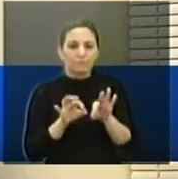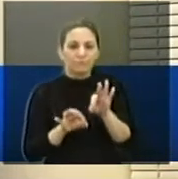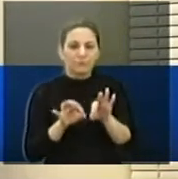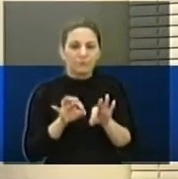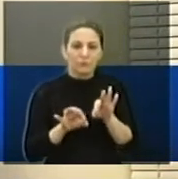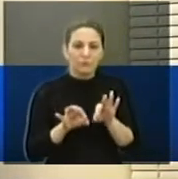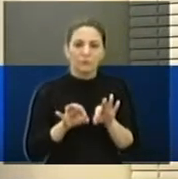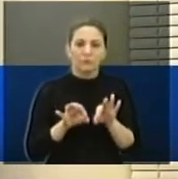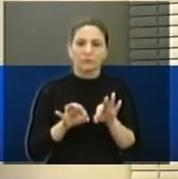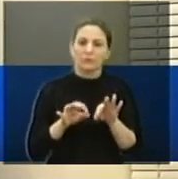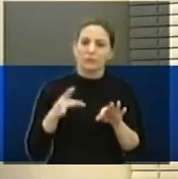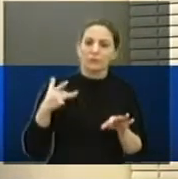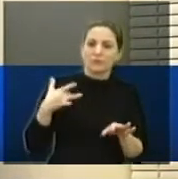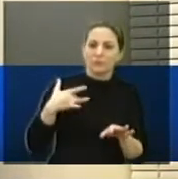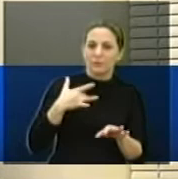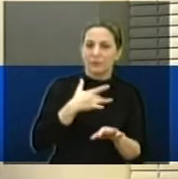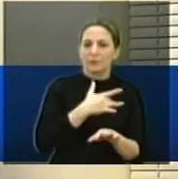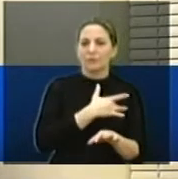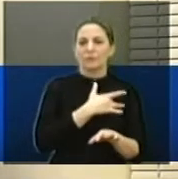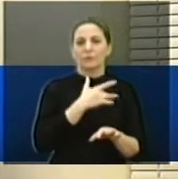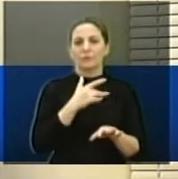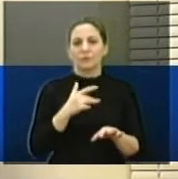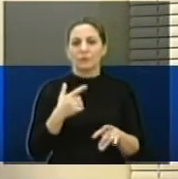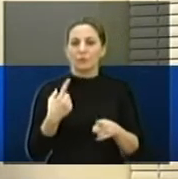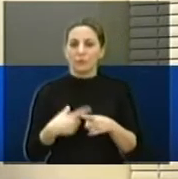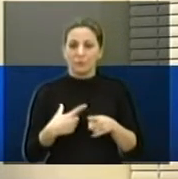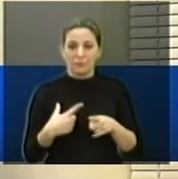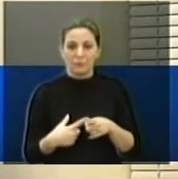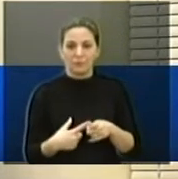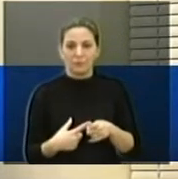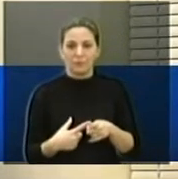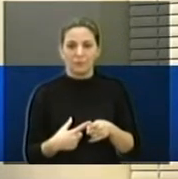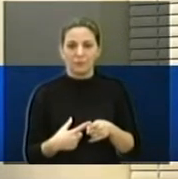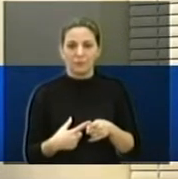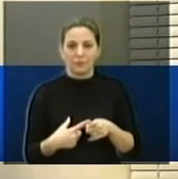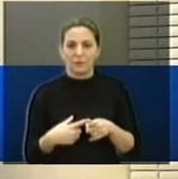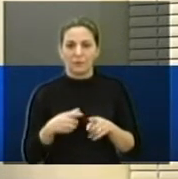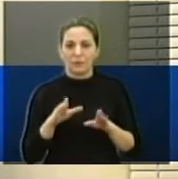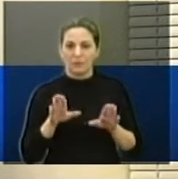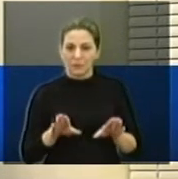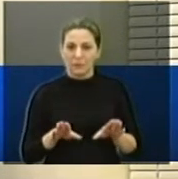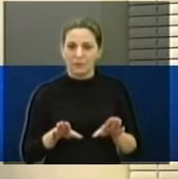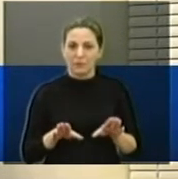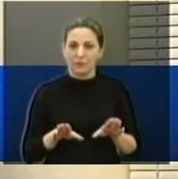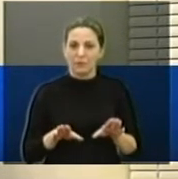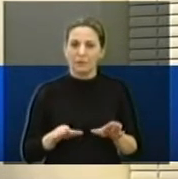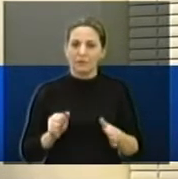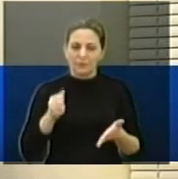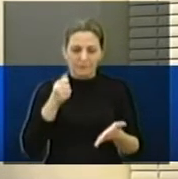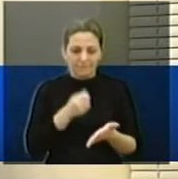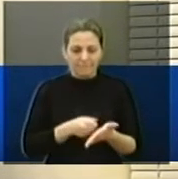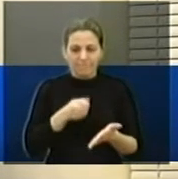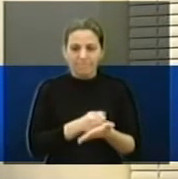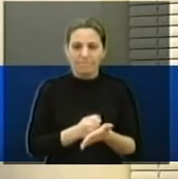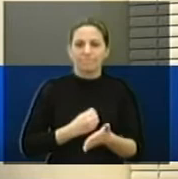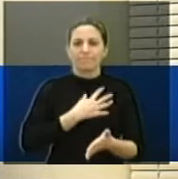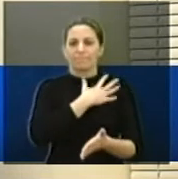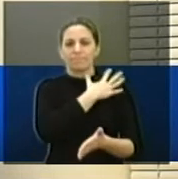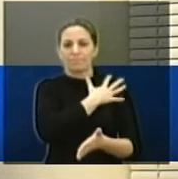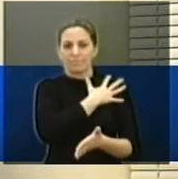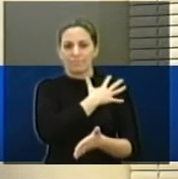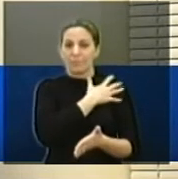seja da saúde porque sinal isso aqui vai virar uma ditadura e